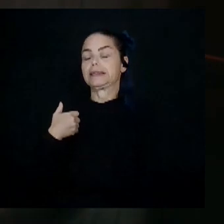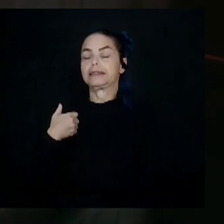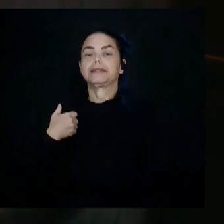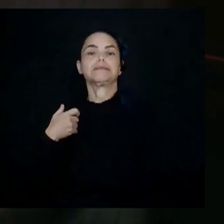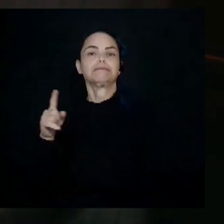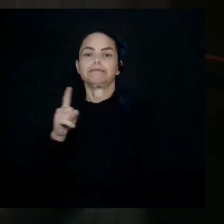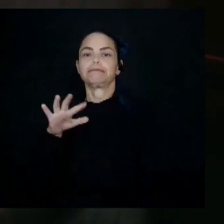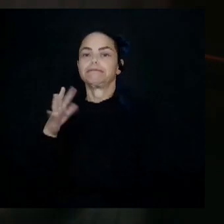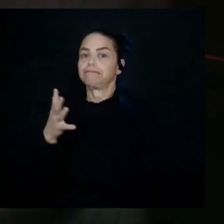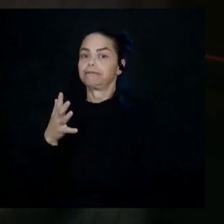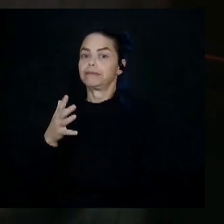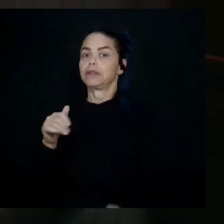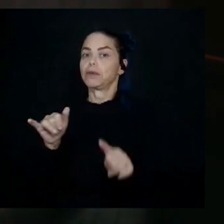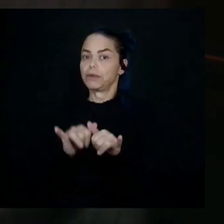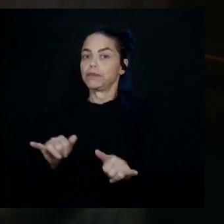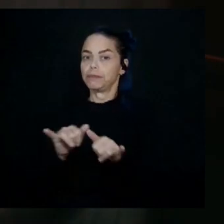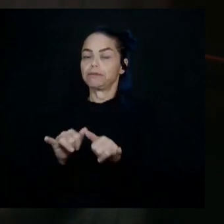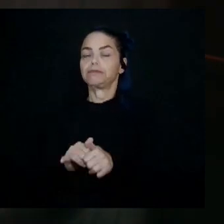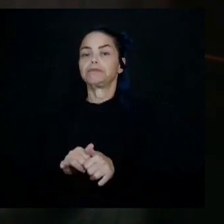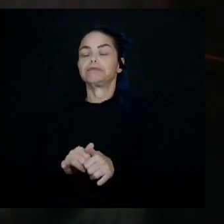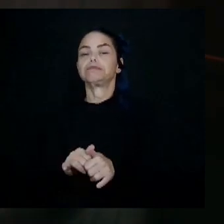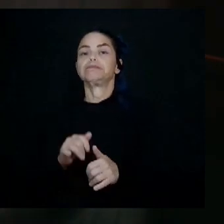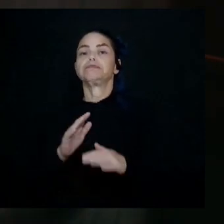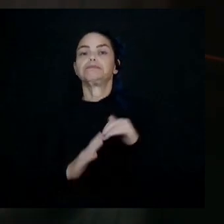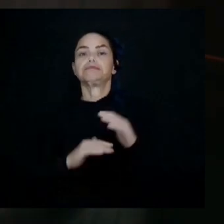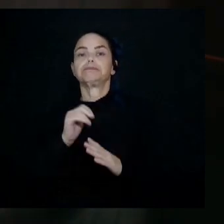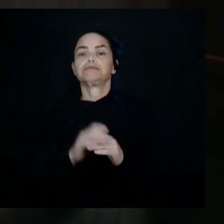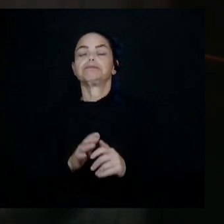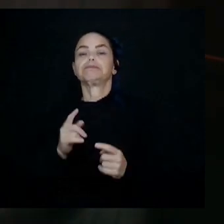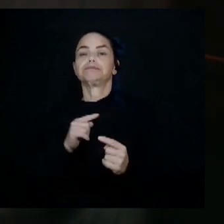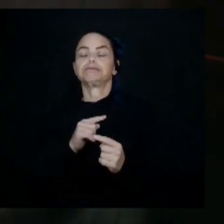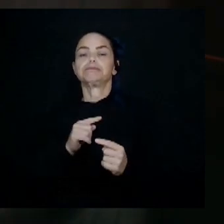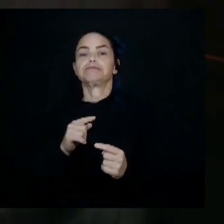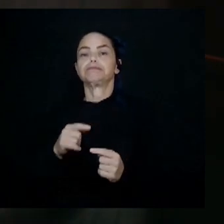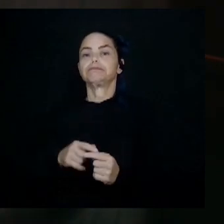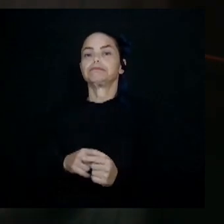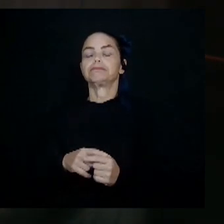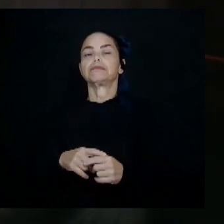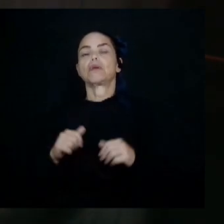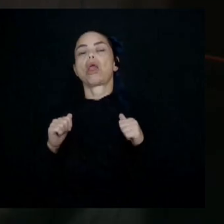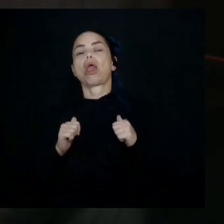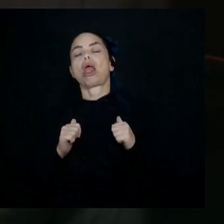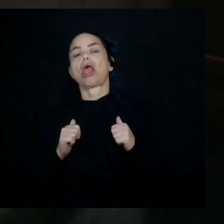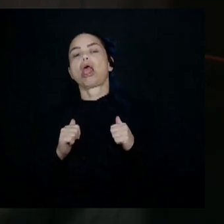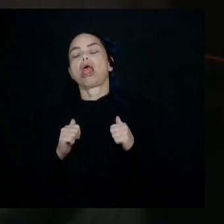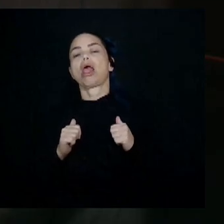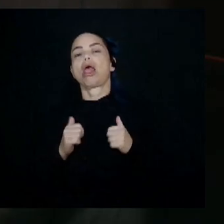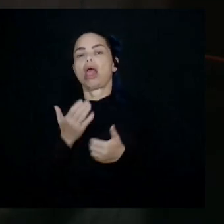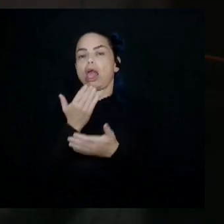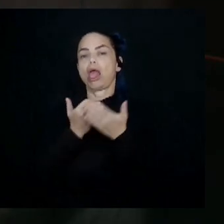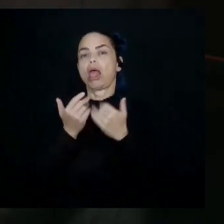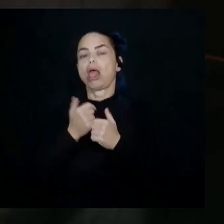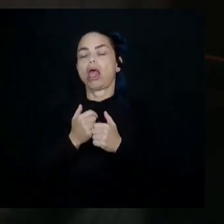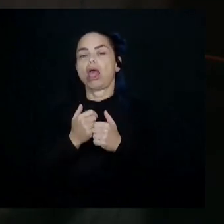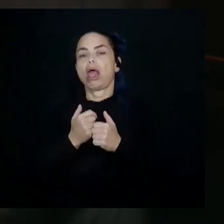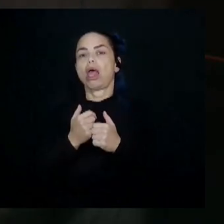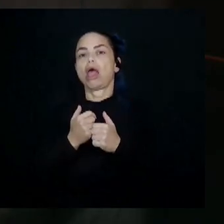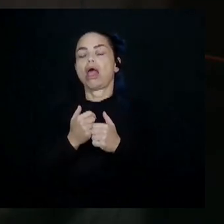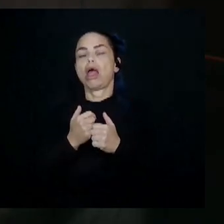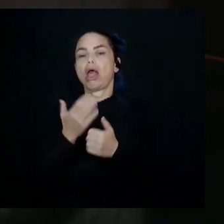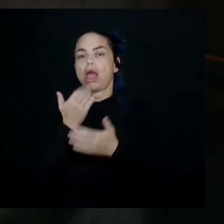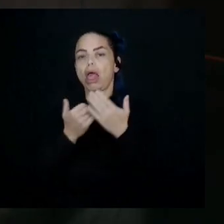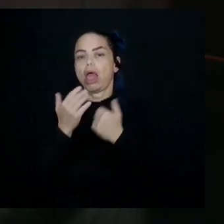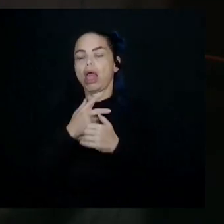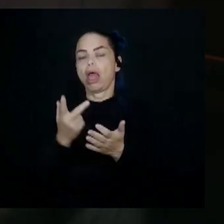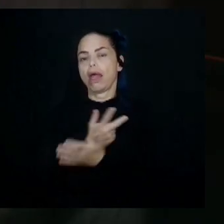acaso. Especialistas apontam fatores como sedentarismo, a alimentação ultraprocessada, aumento